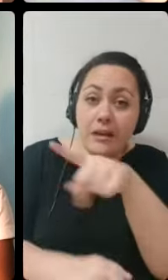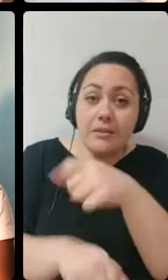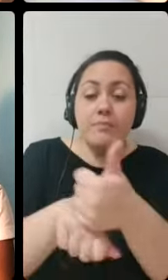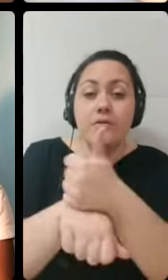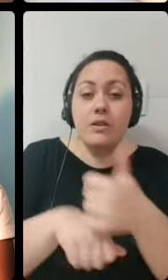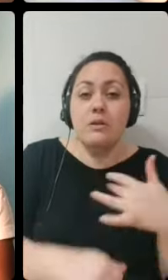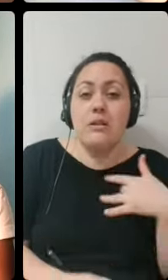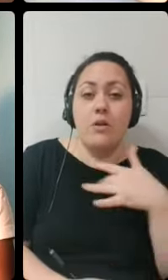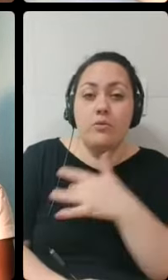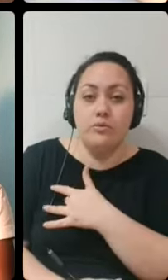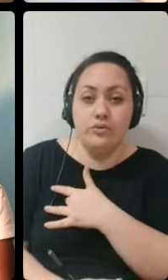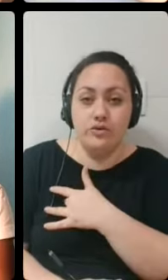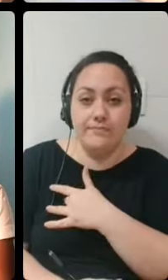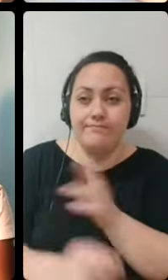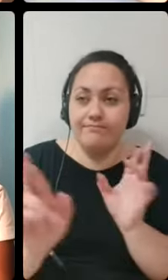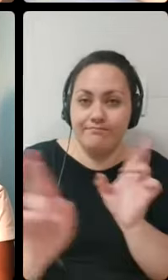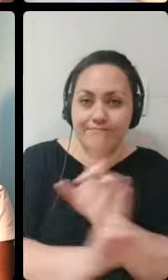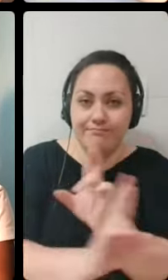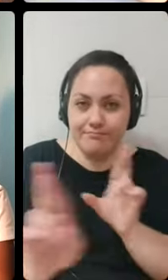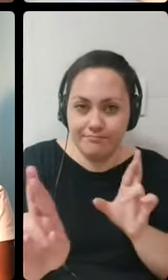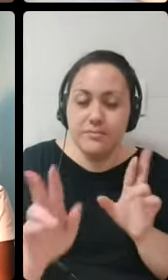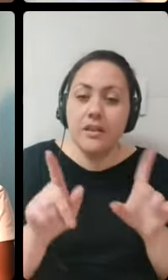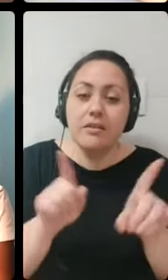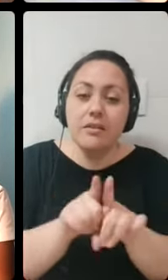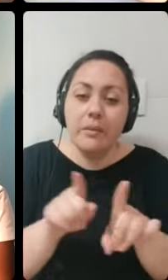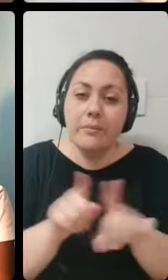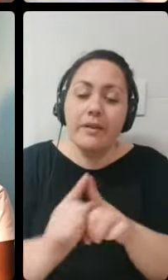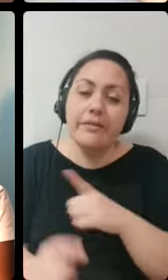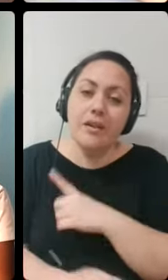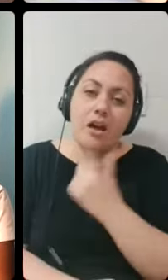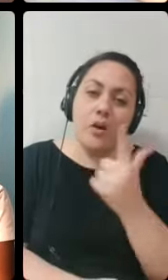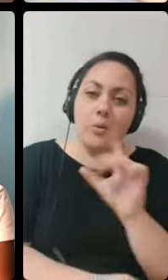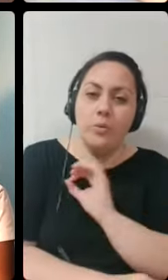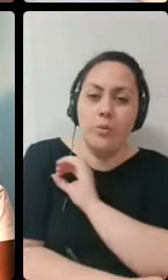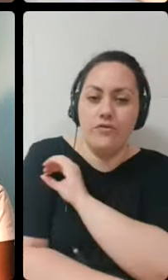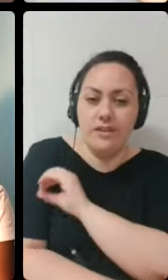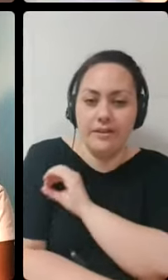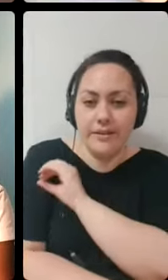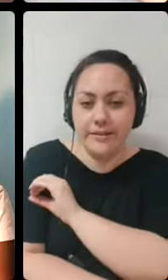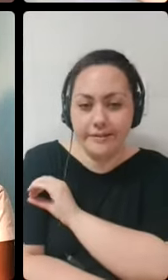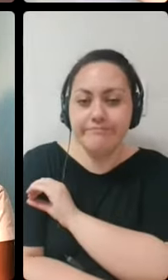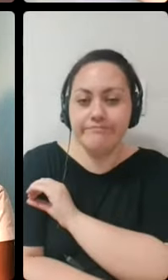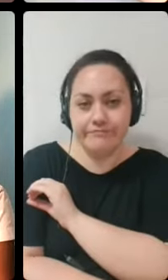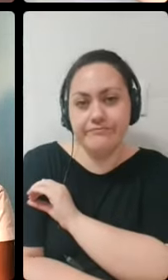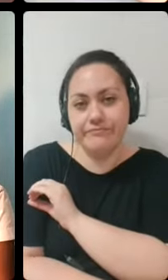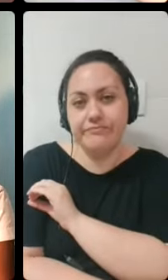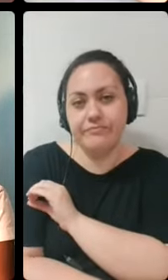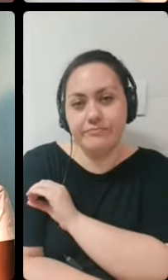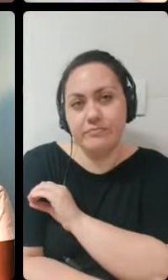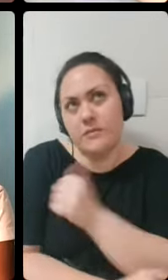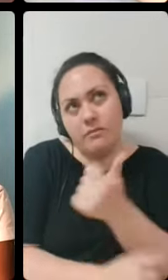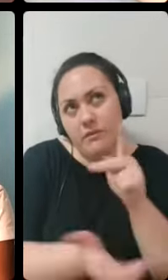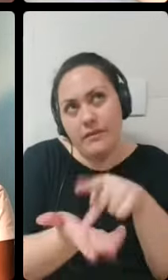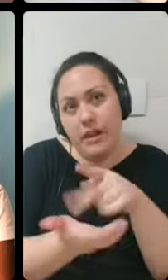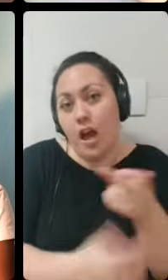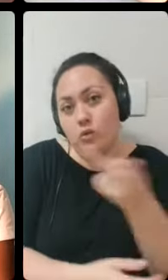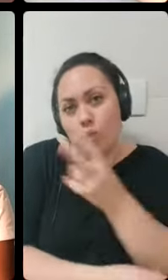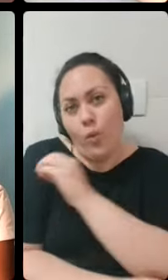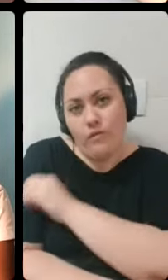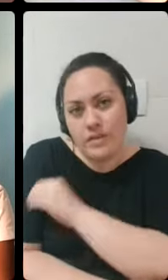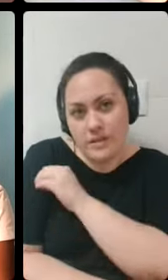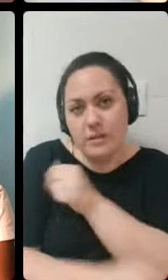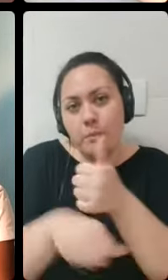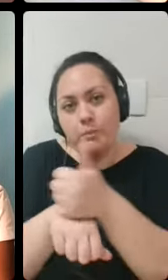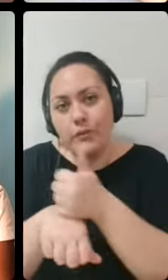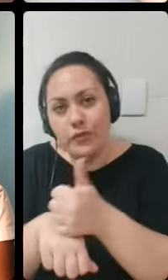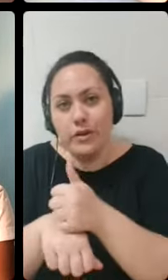própria. Da outra oficina que, e nas duas oficinas, né, vocês sempre causam,